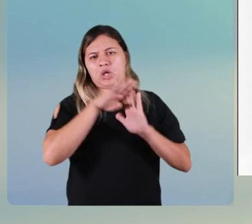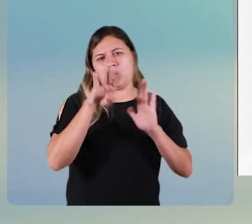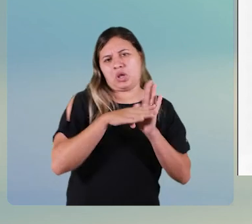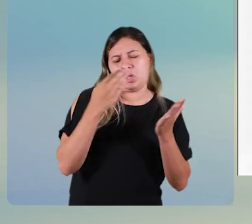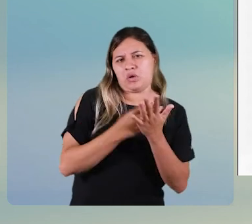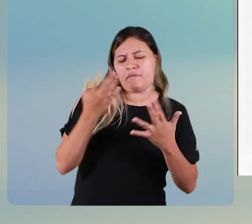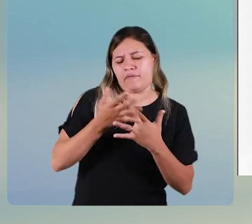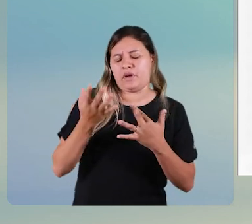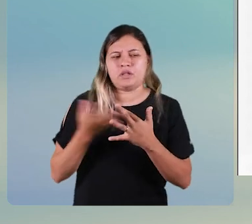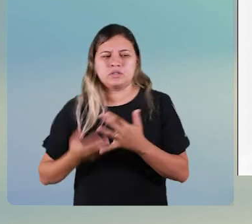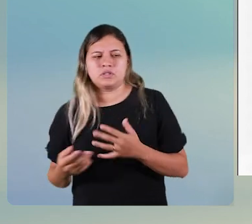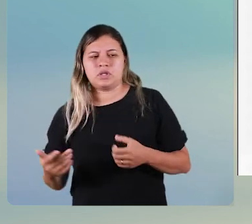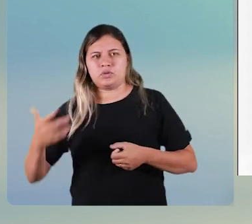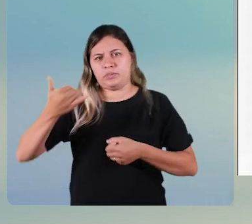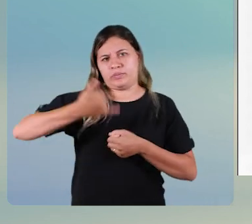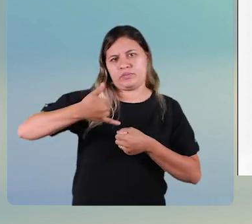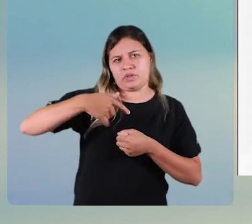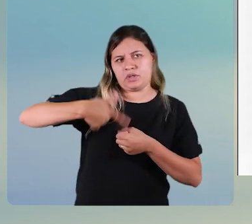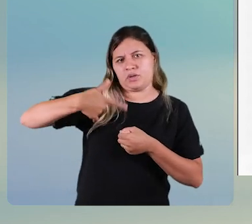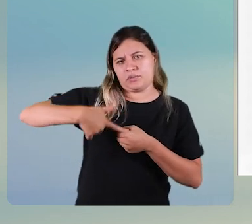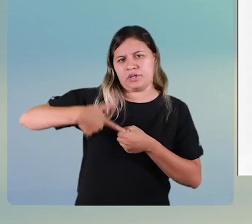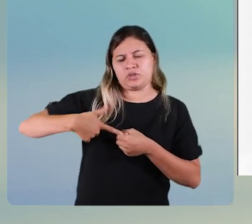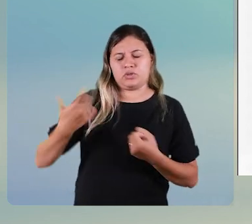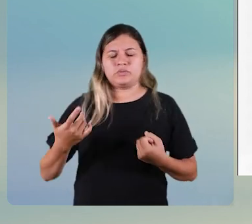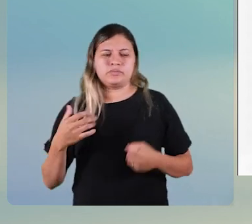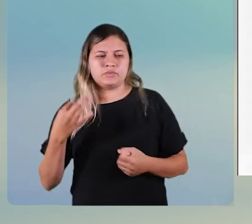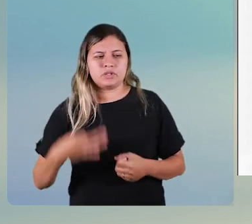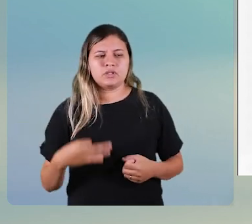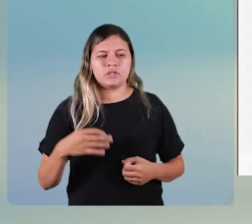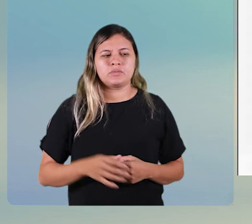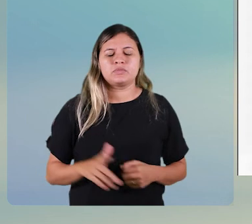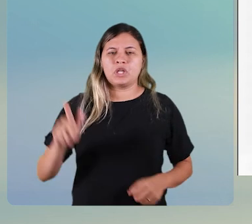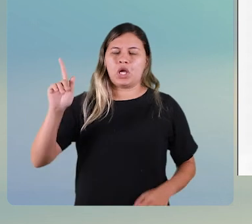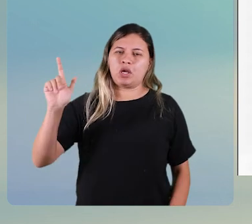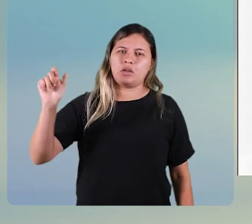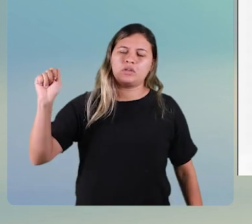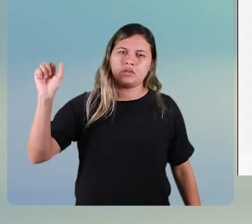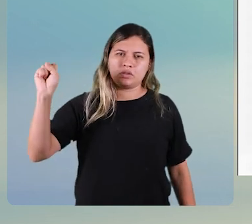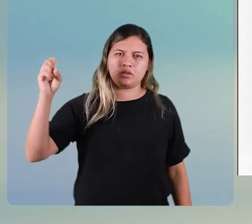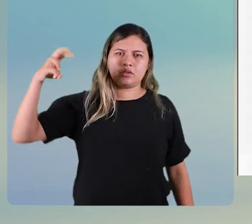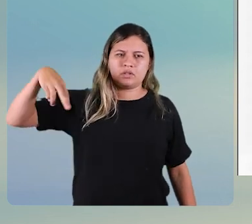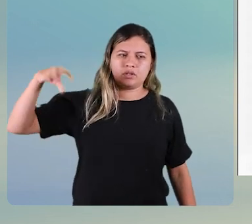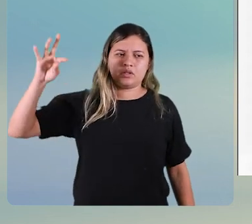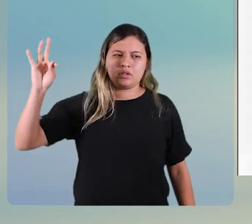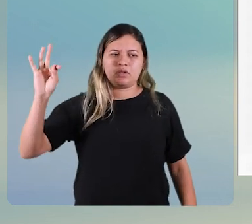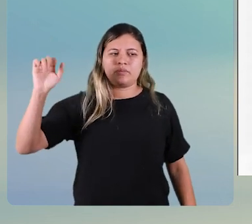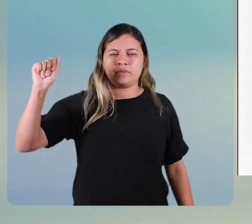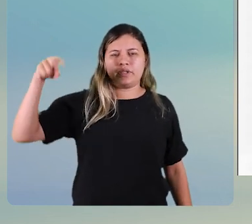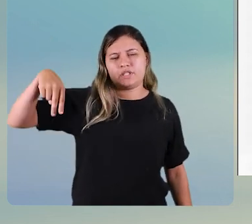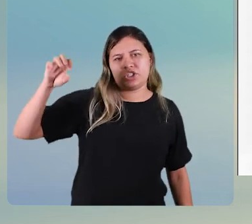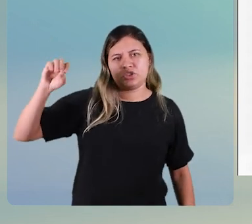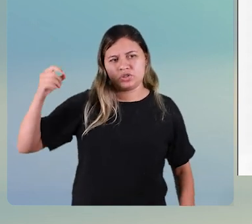do petróleo, então não tem nada a ver com o aterro sanitário, né? Com a degradação de matéria orgânica, certo? Gás metano, obtido pela atividade de bactérias